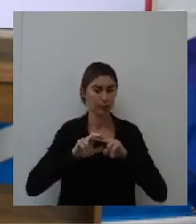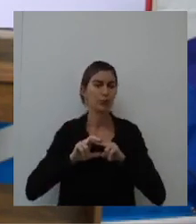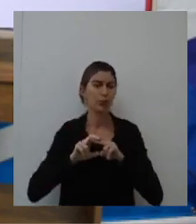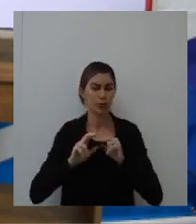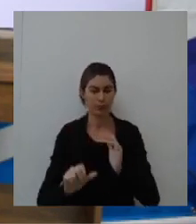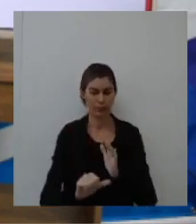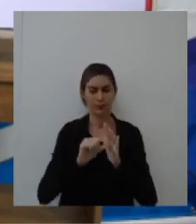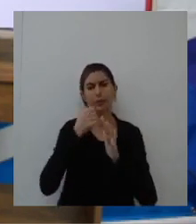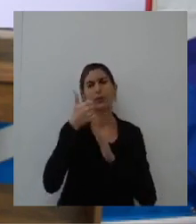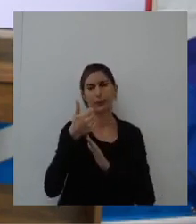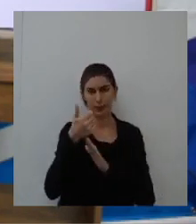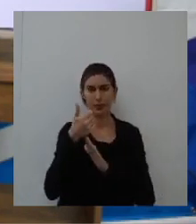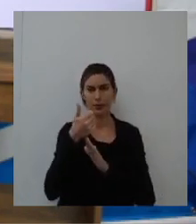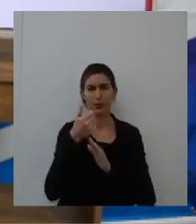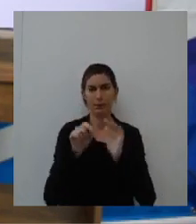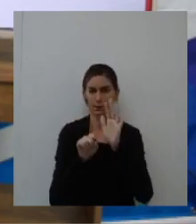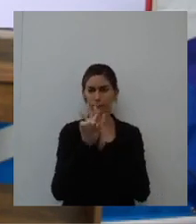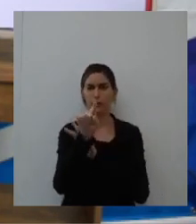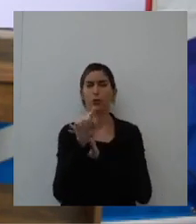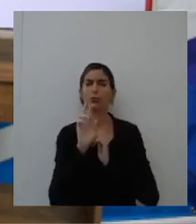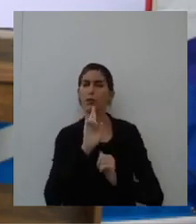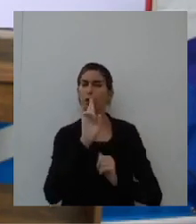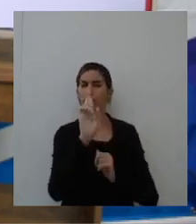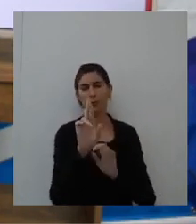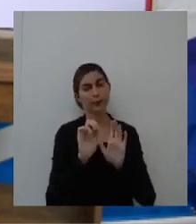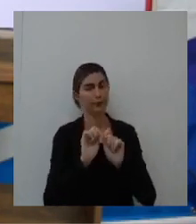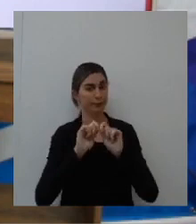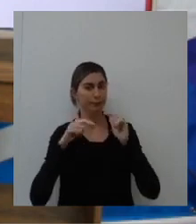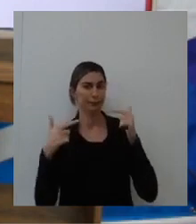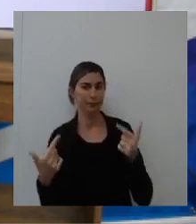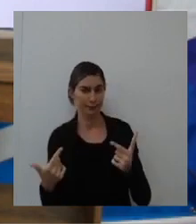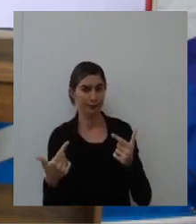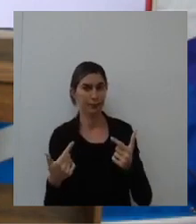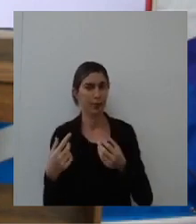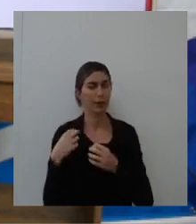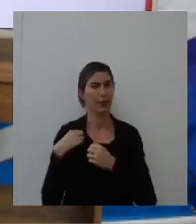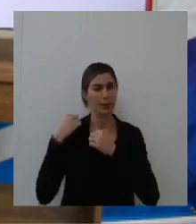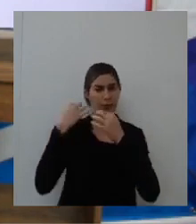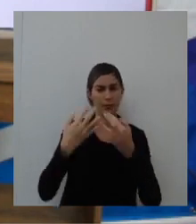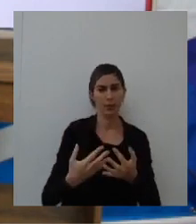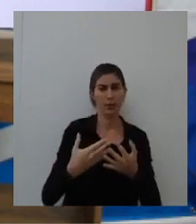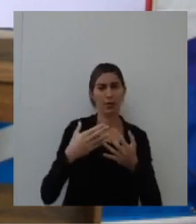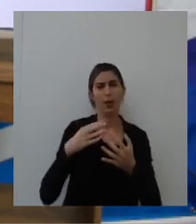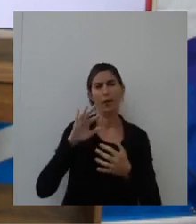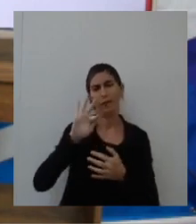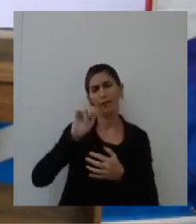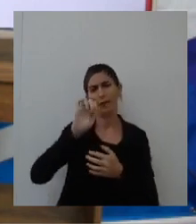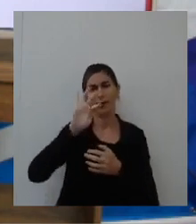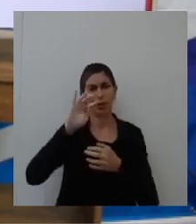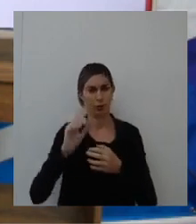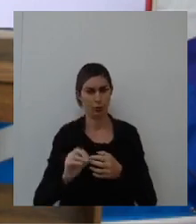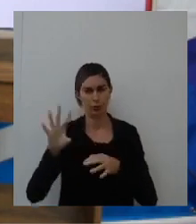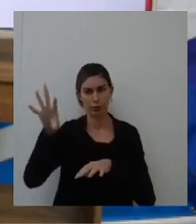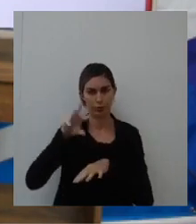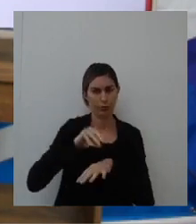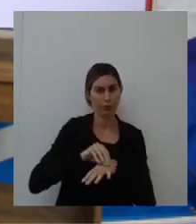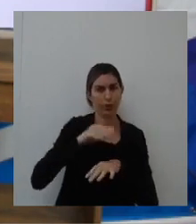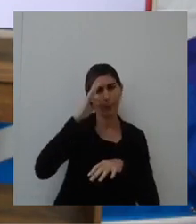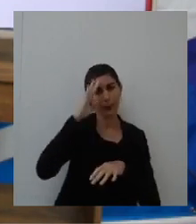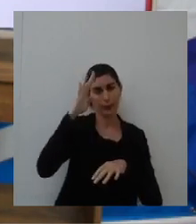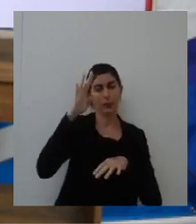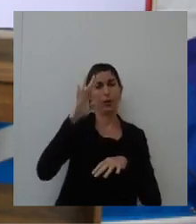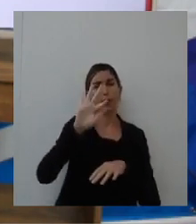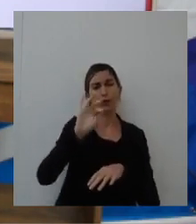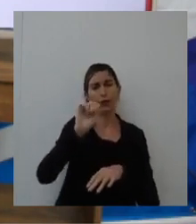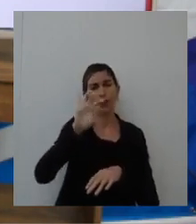na primeira pergunta a gente respondeu, obviamente, trazer um fato para o leitor. Do que fala principalmente? Sobre o fato.